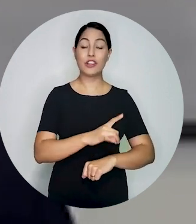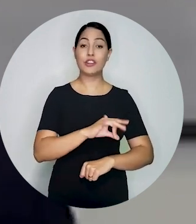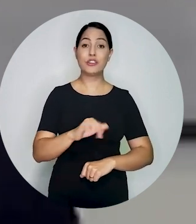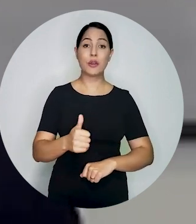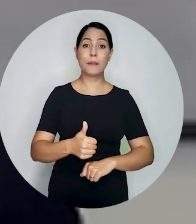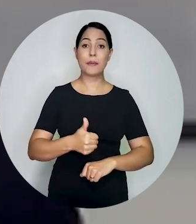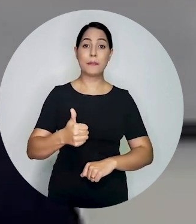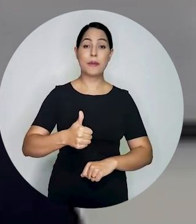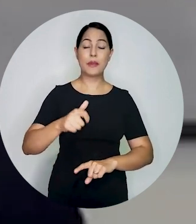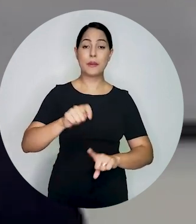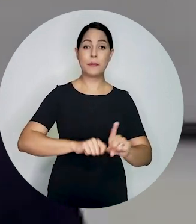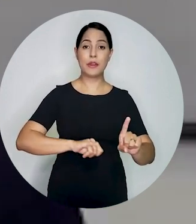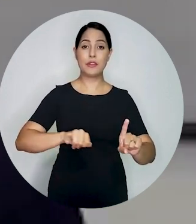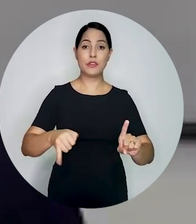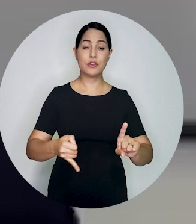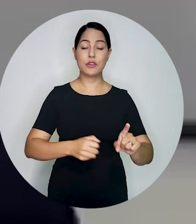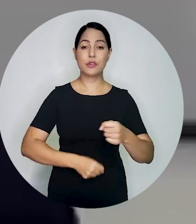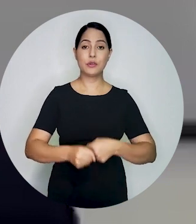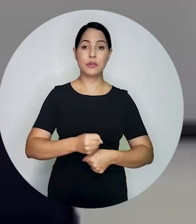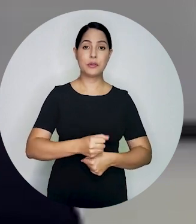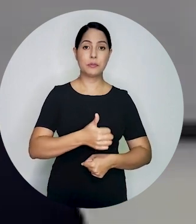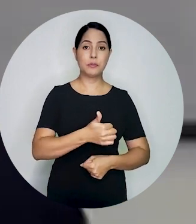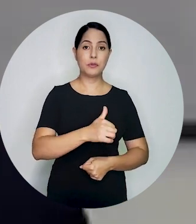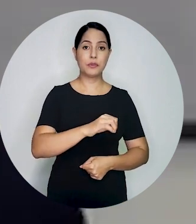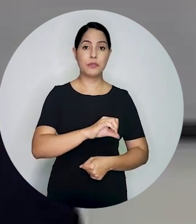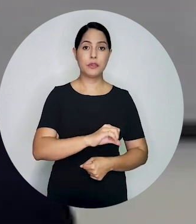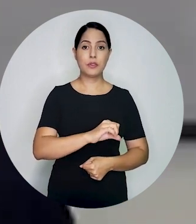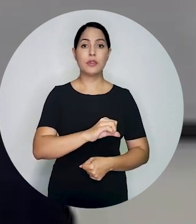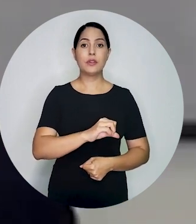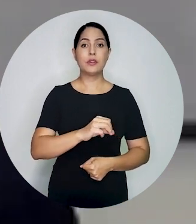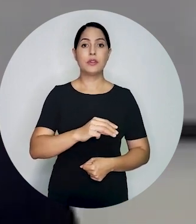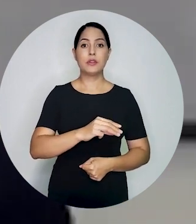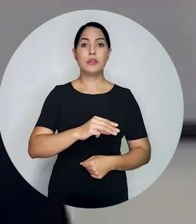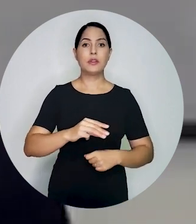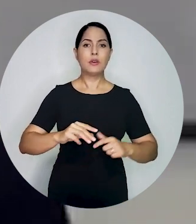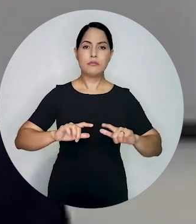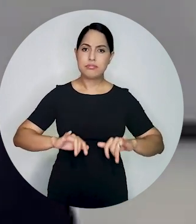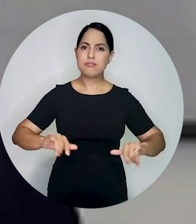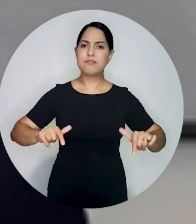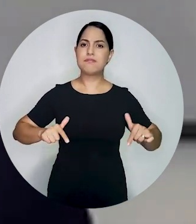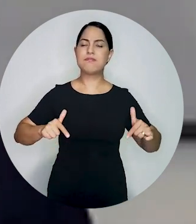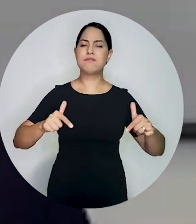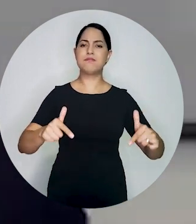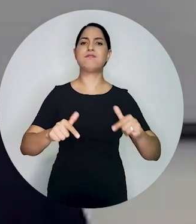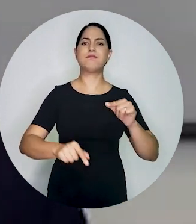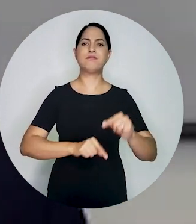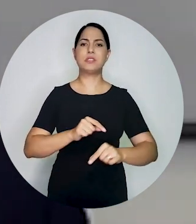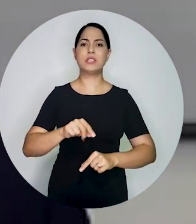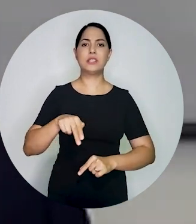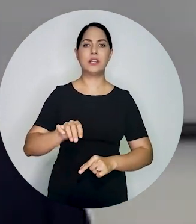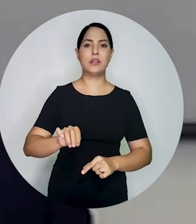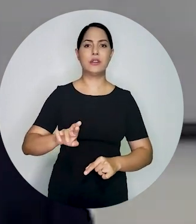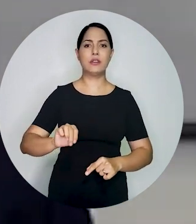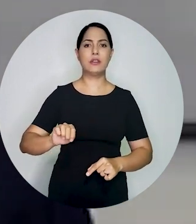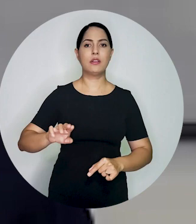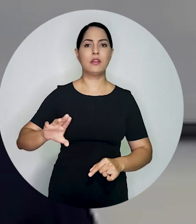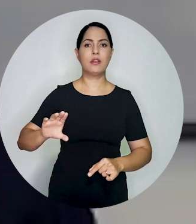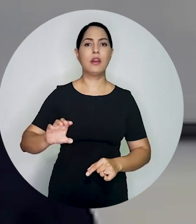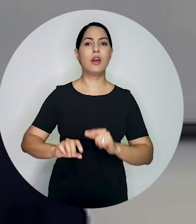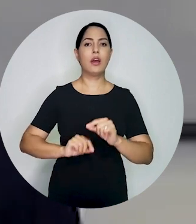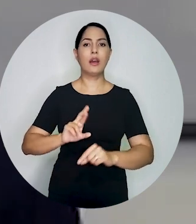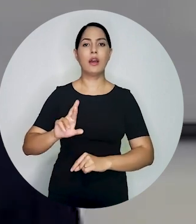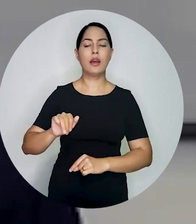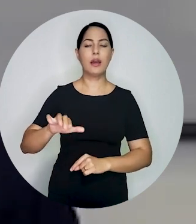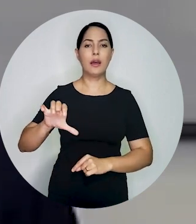de 1933, Nereu Ramos, um célebre advogado que inclusive chegou a presidir a República Brasileira, fundava